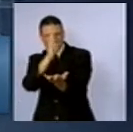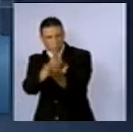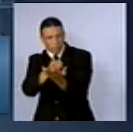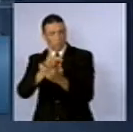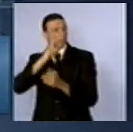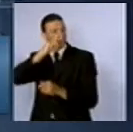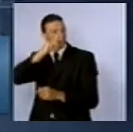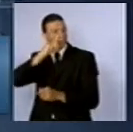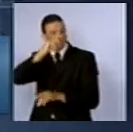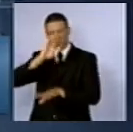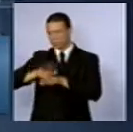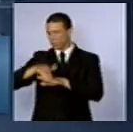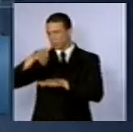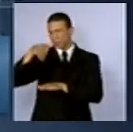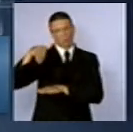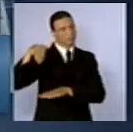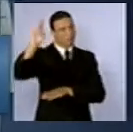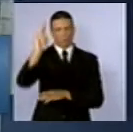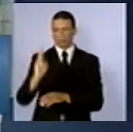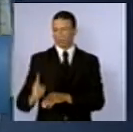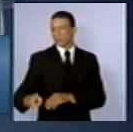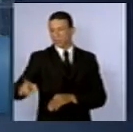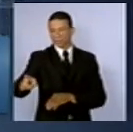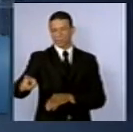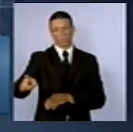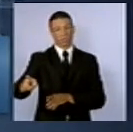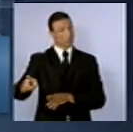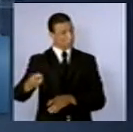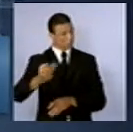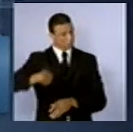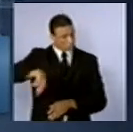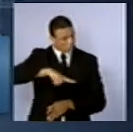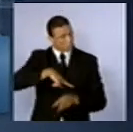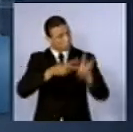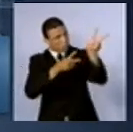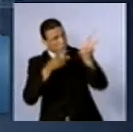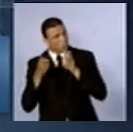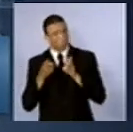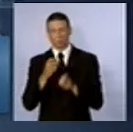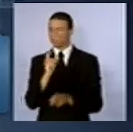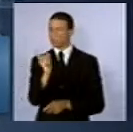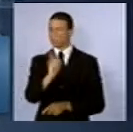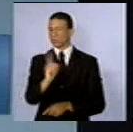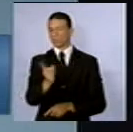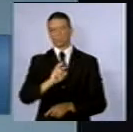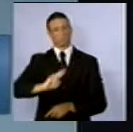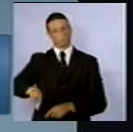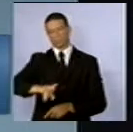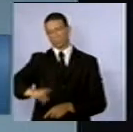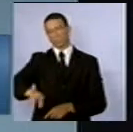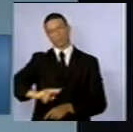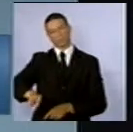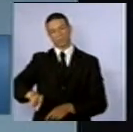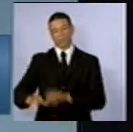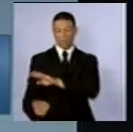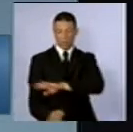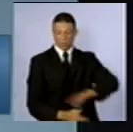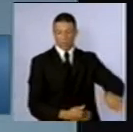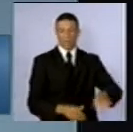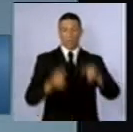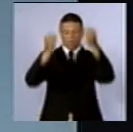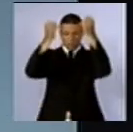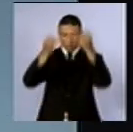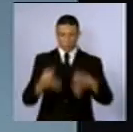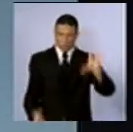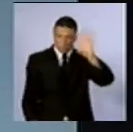risco né E isto não é o que nós observamos aqui então agora rapidamente os resultados da